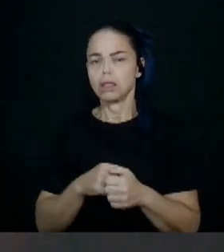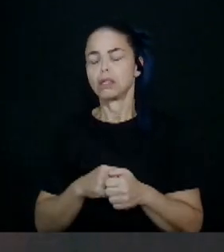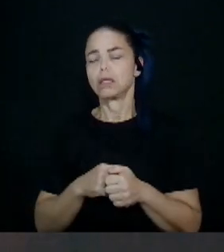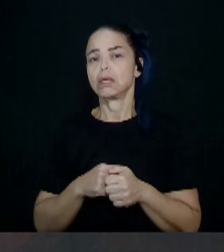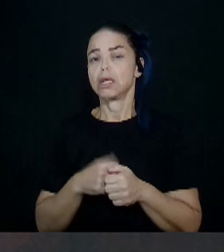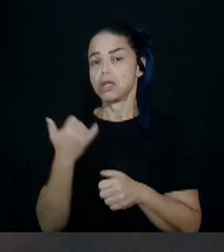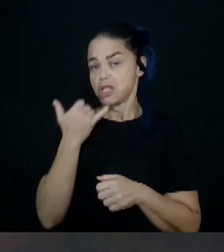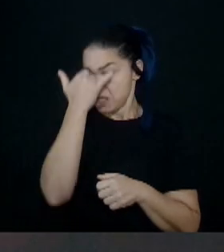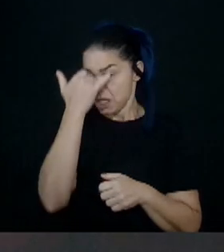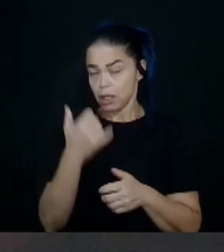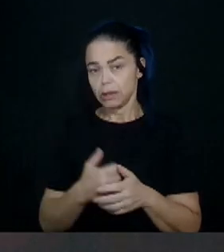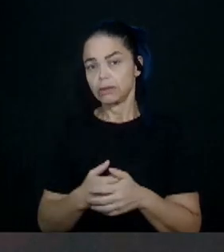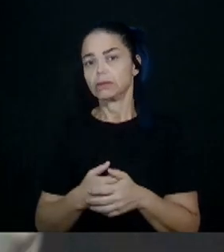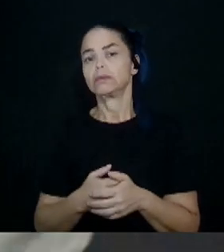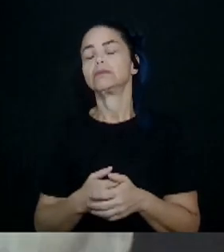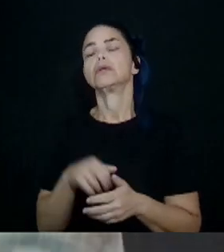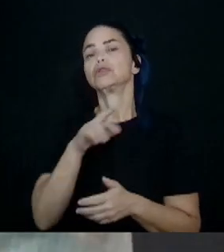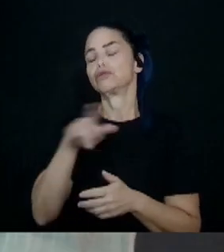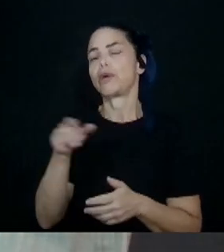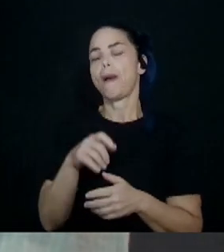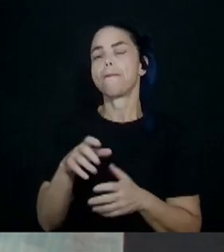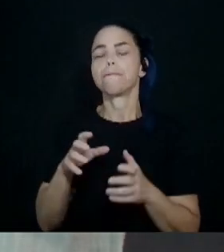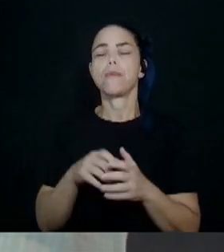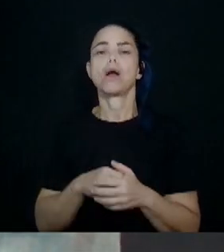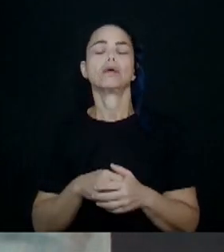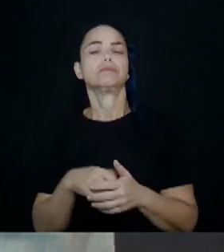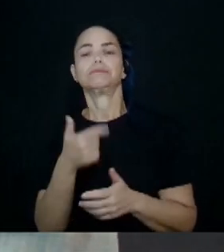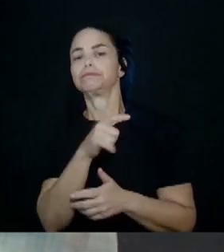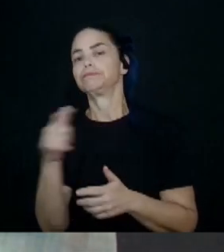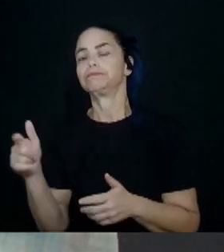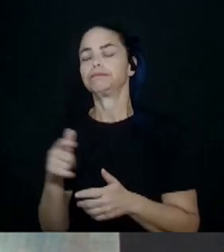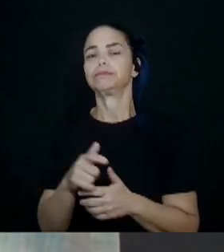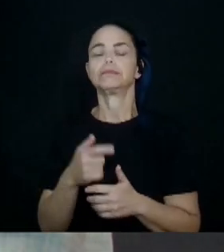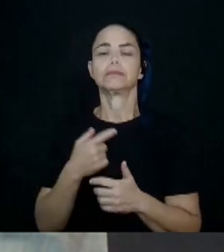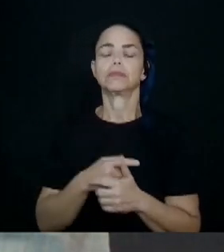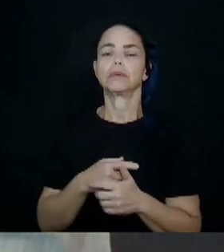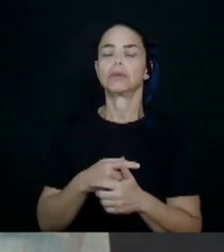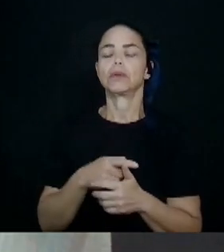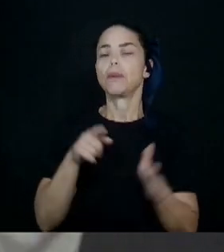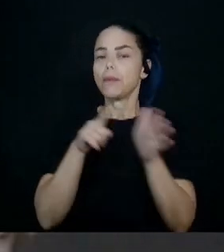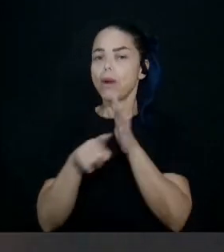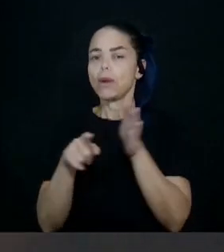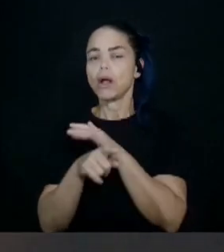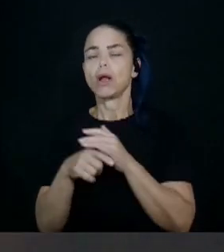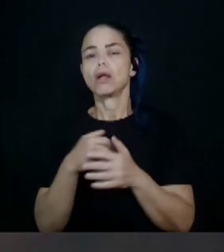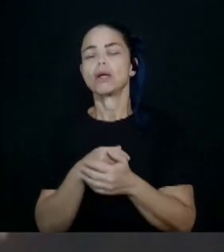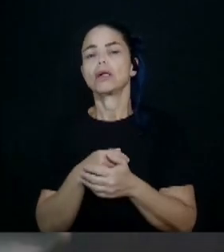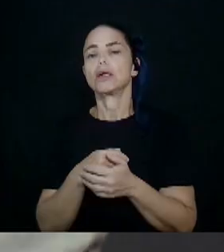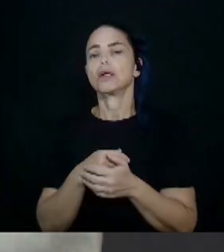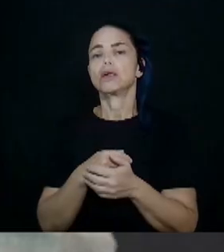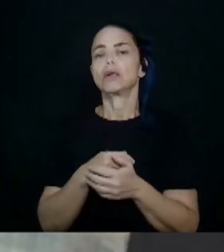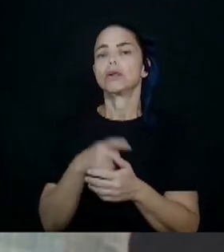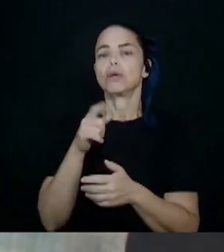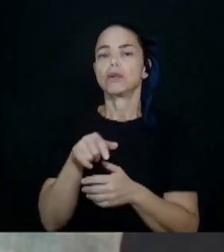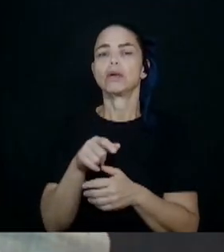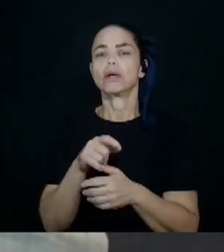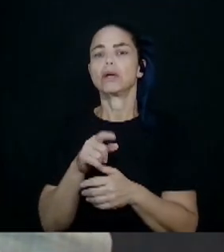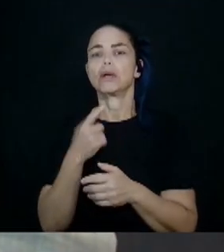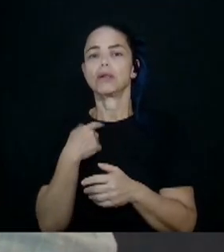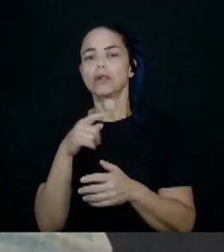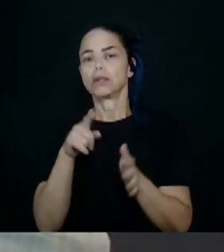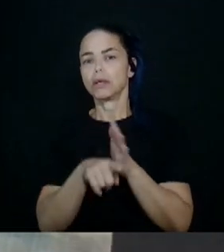sou bem, né, como diz, não tem papas na língua, mas eu Sim. pergunto, aonde que está? Será que é só a questão